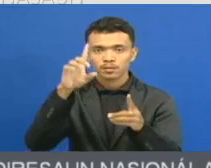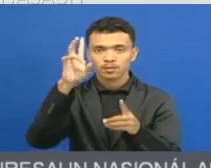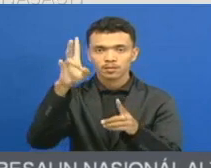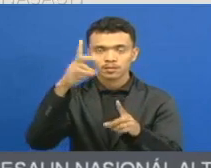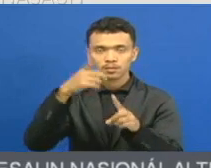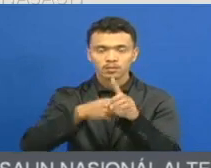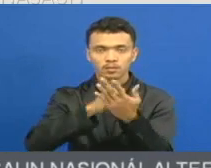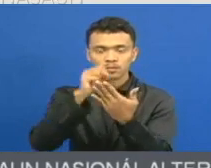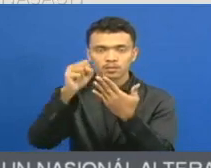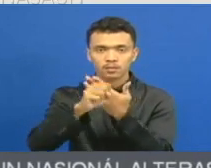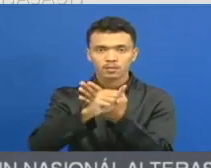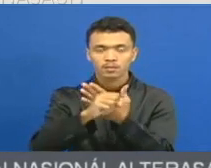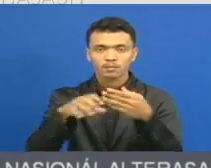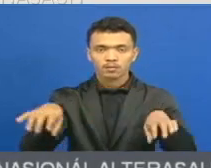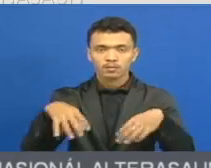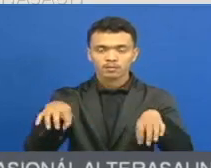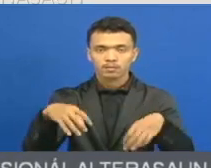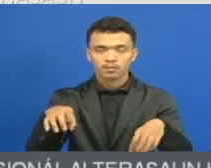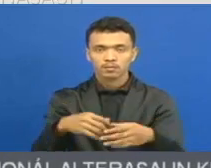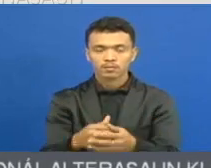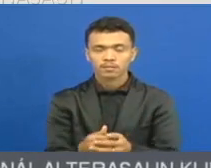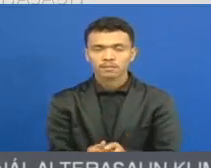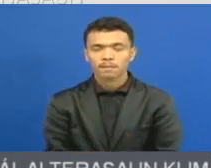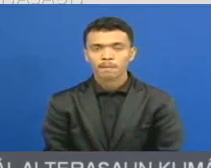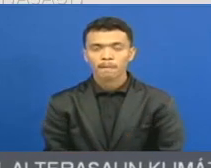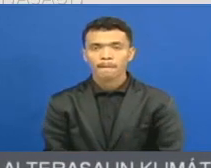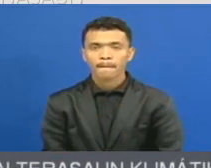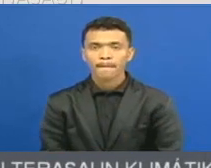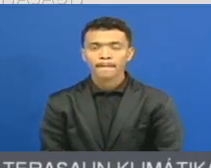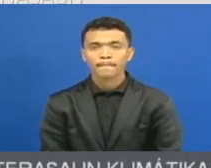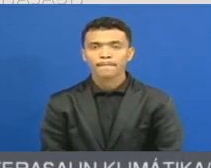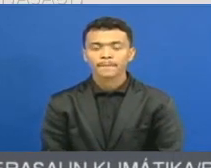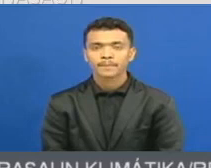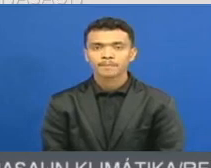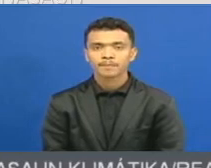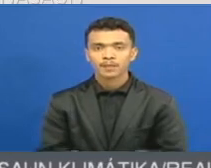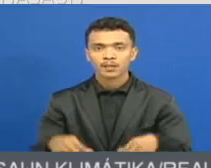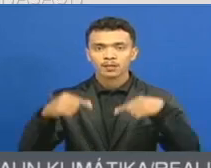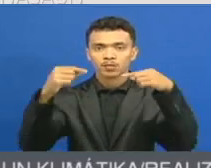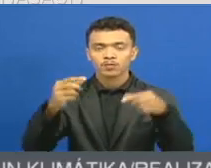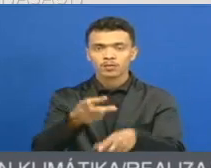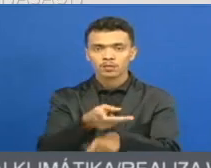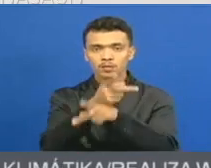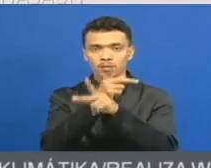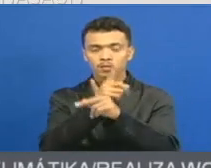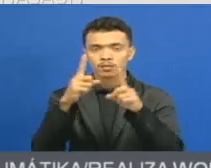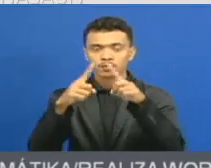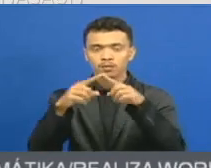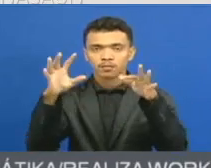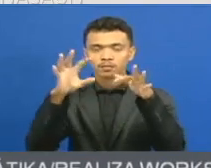ni funcionamento durante né ni fo crédito vai ha membros